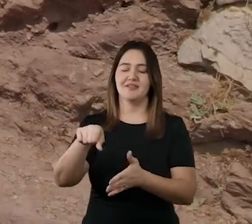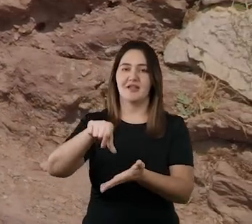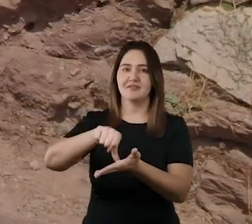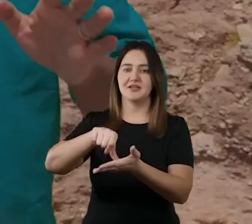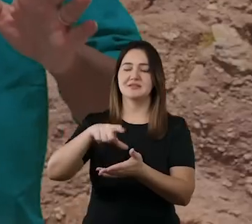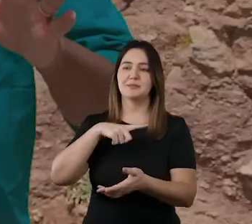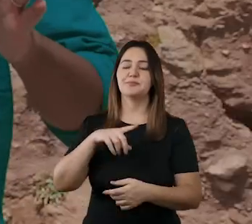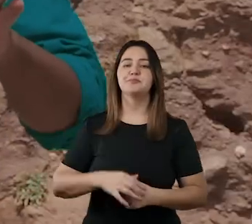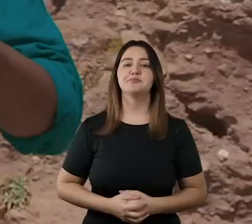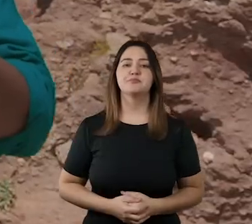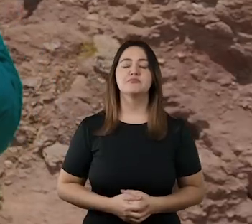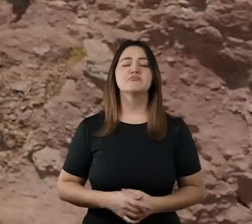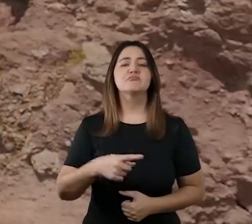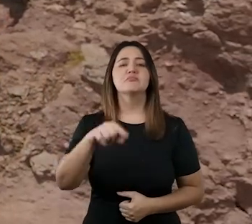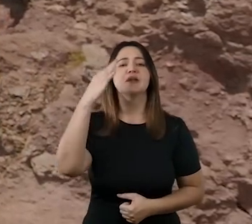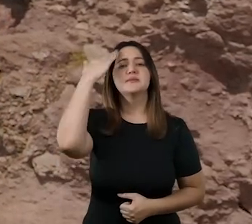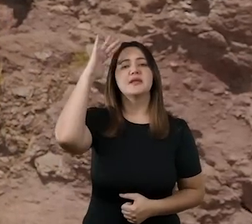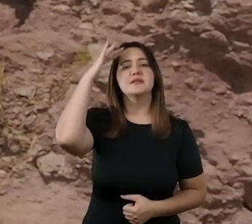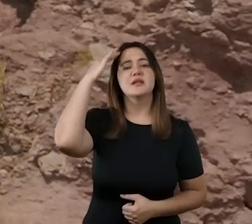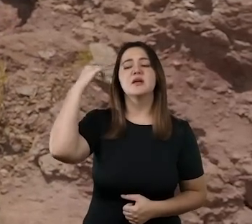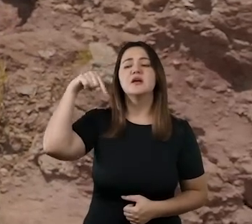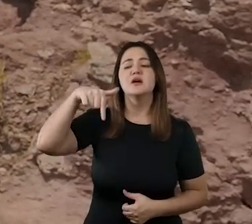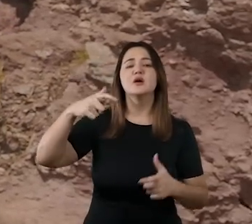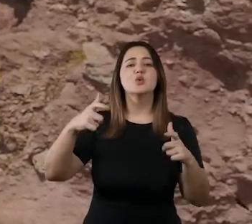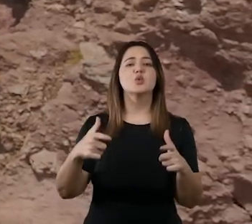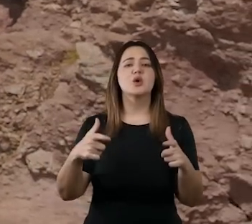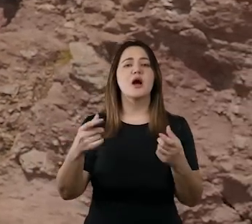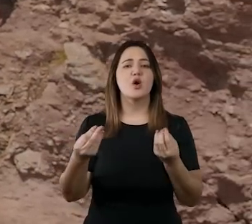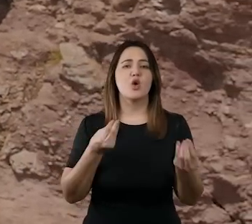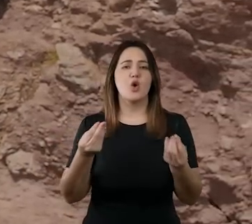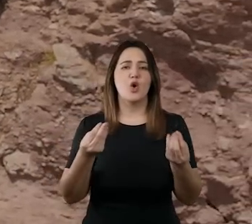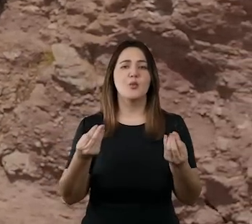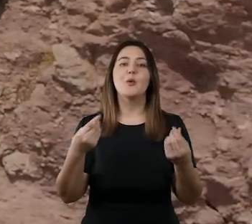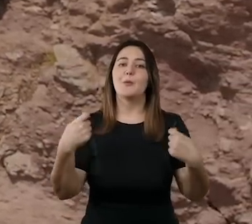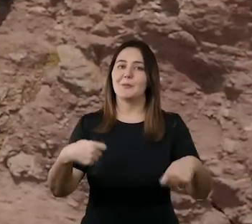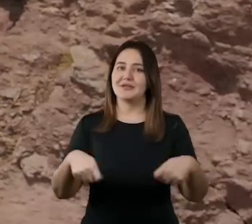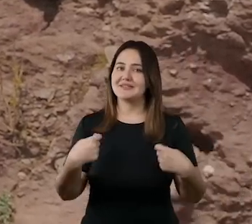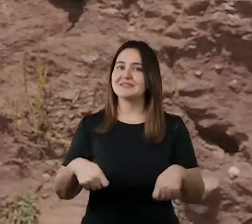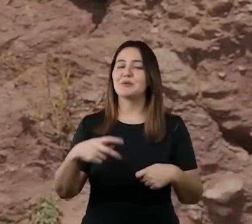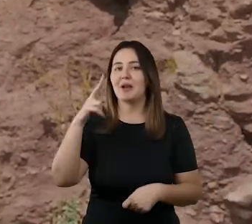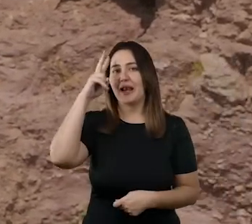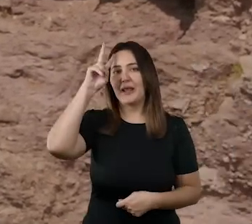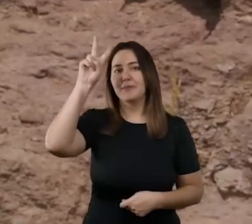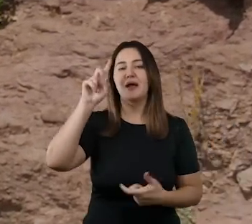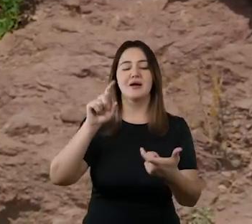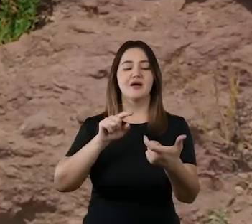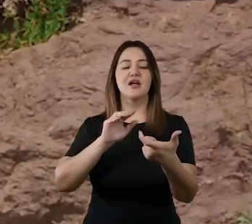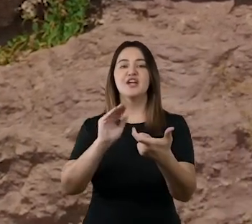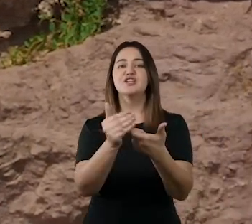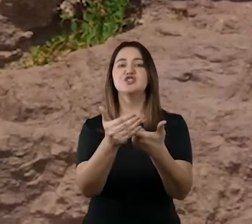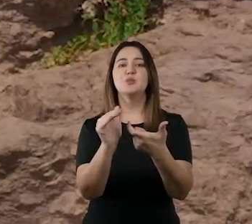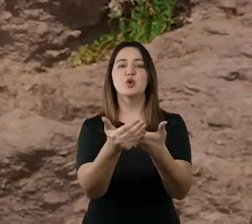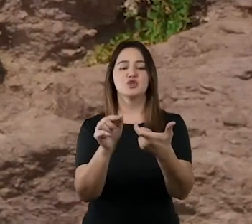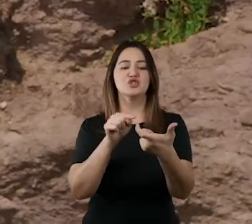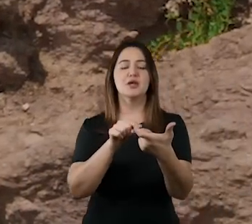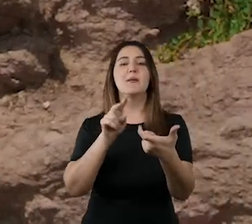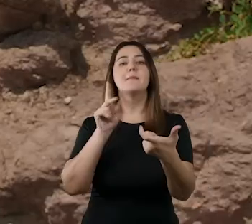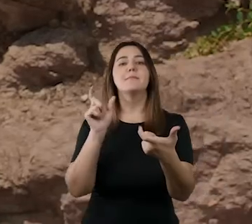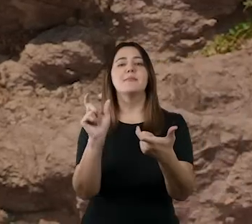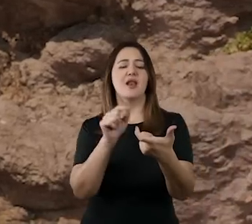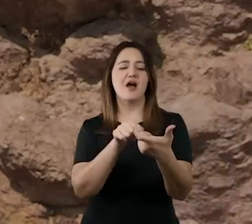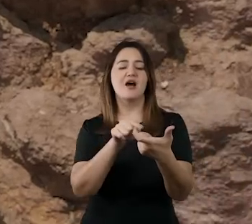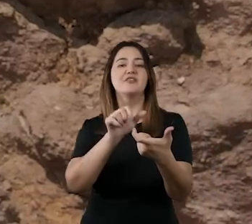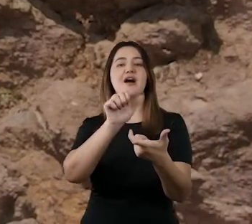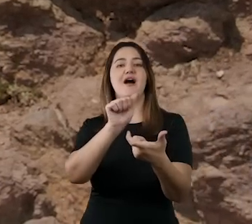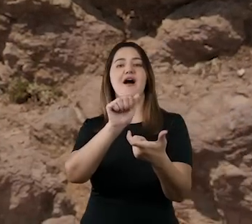outro programa. Agora, para você entender a história desse lugar, eu preciso remeter à própria etimologia da palavra